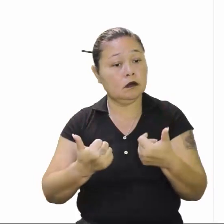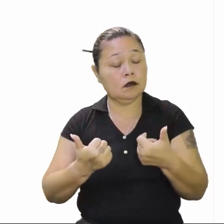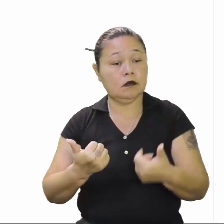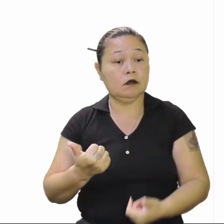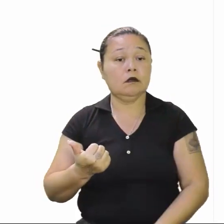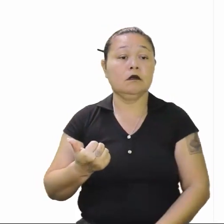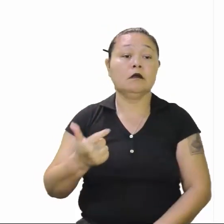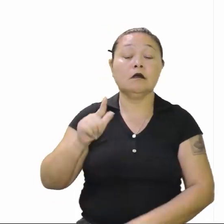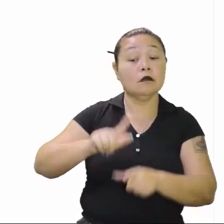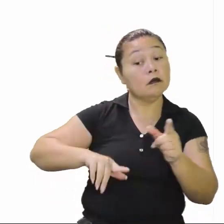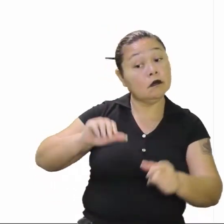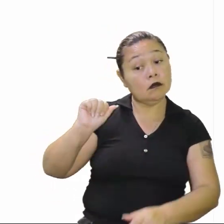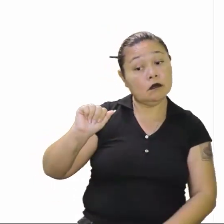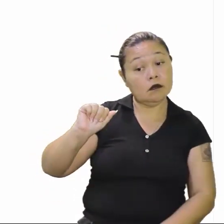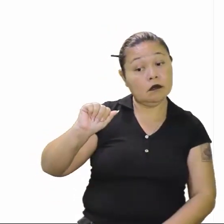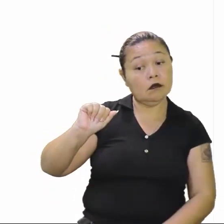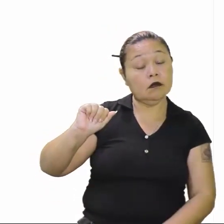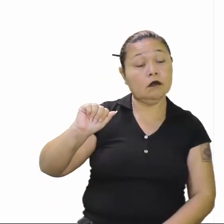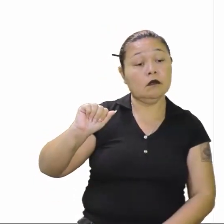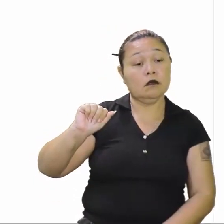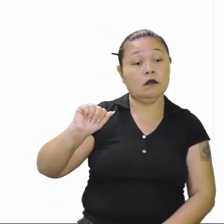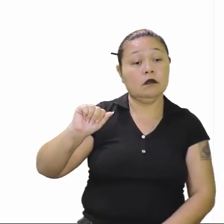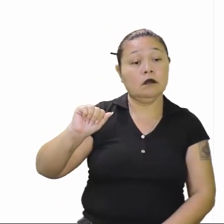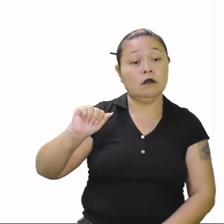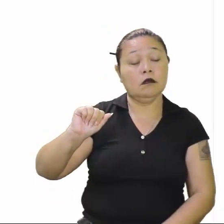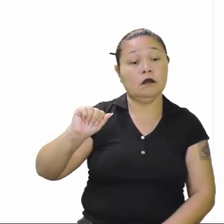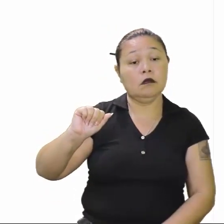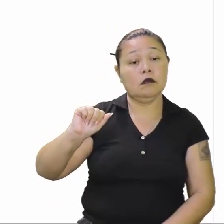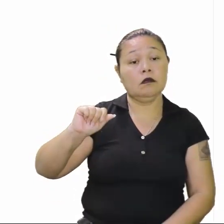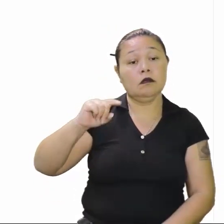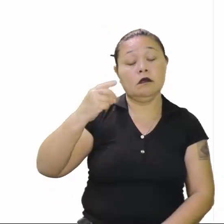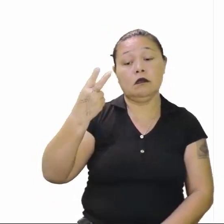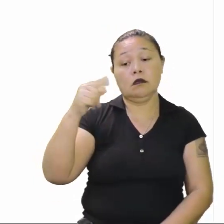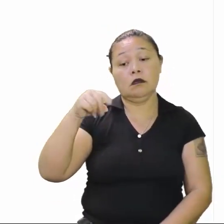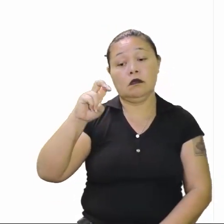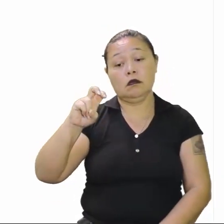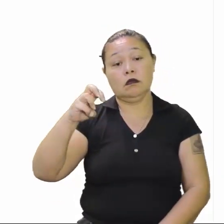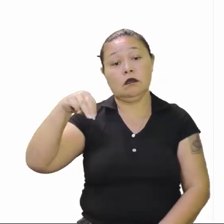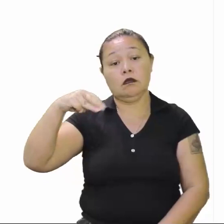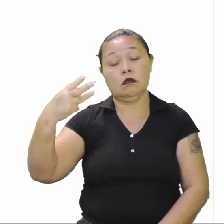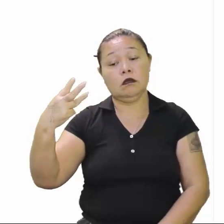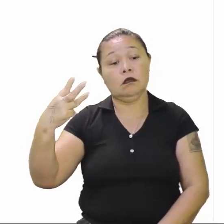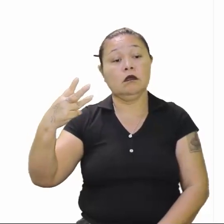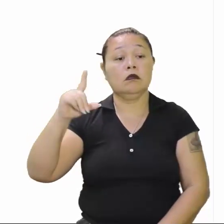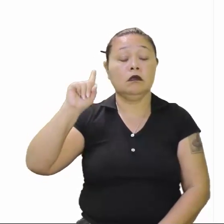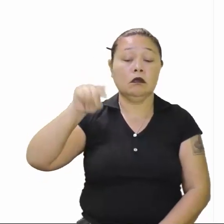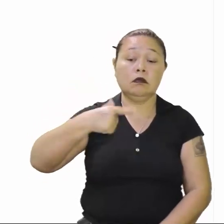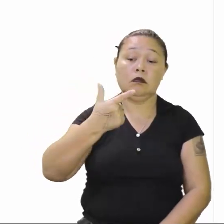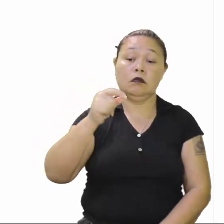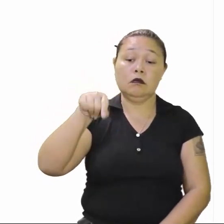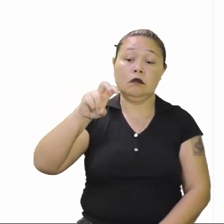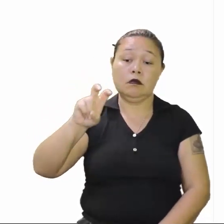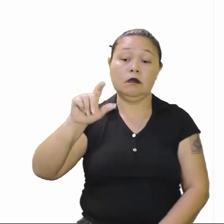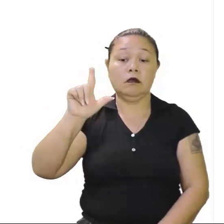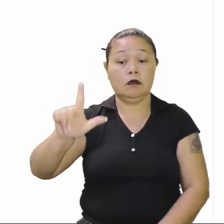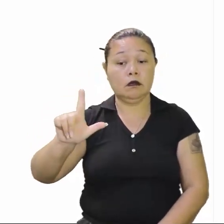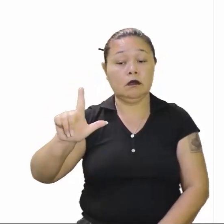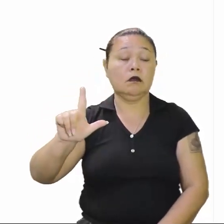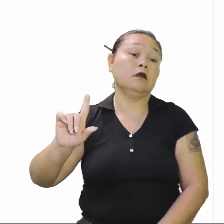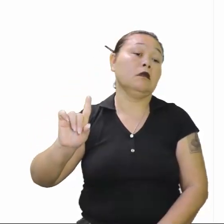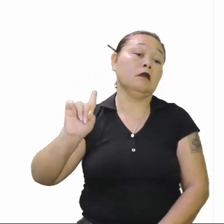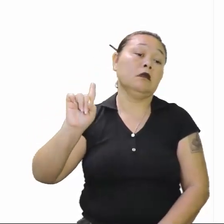é a letra A, onde esses 2,5 metros cúbicos correspondem a 20,5